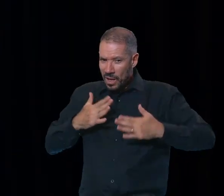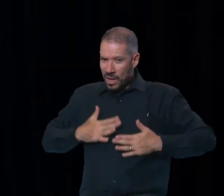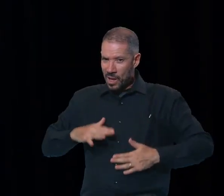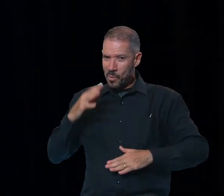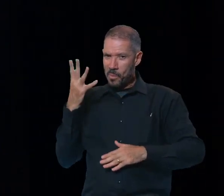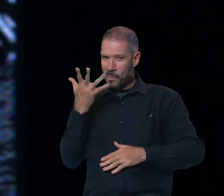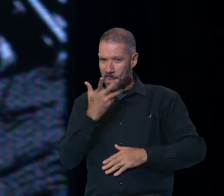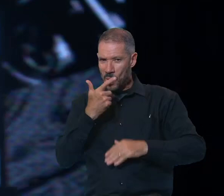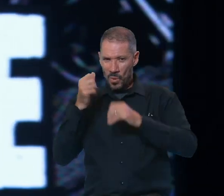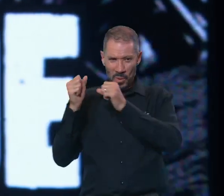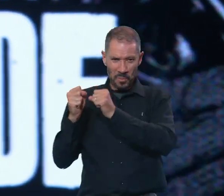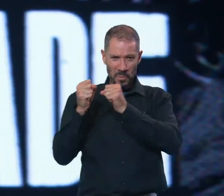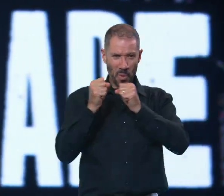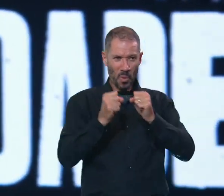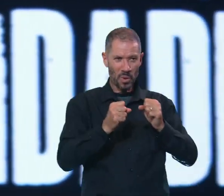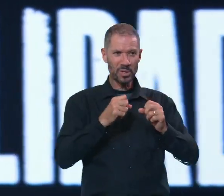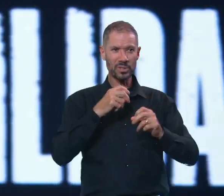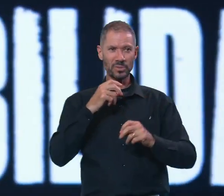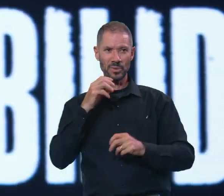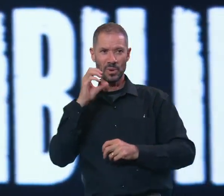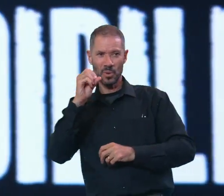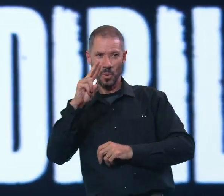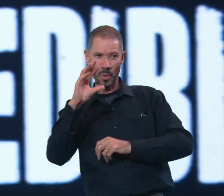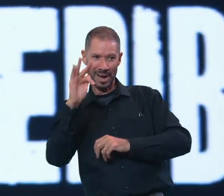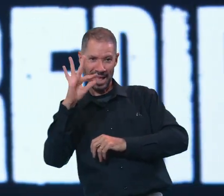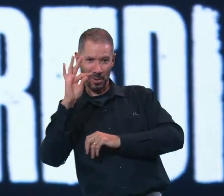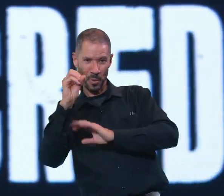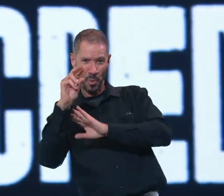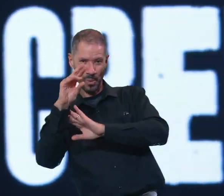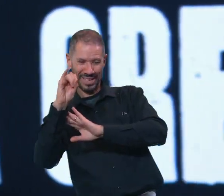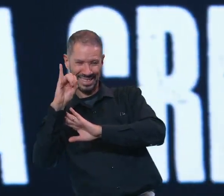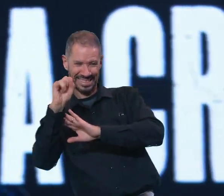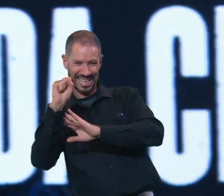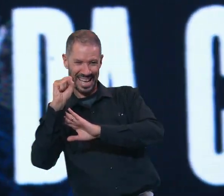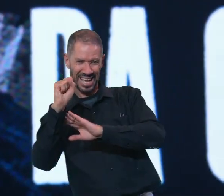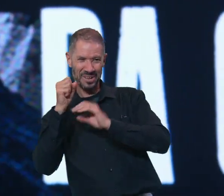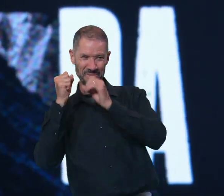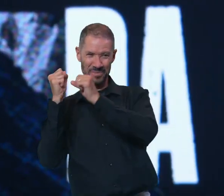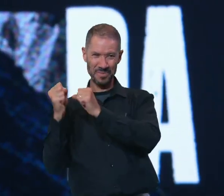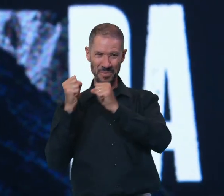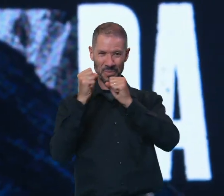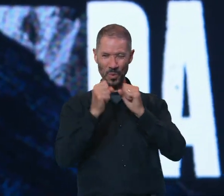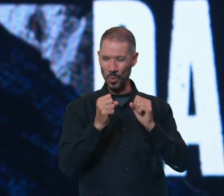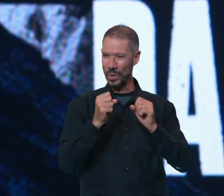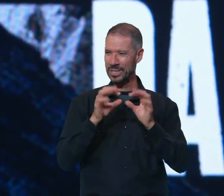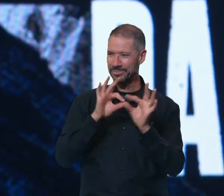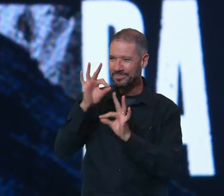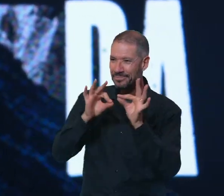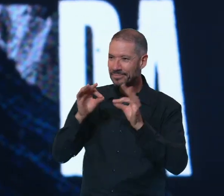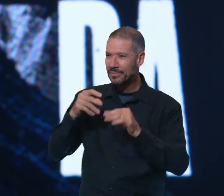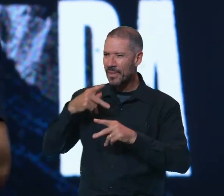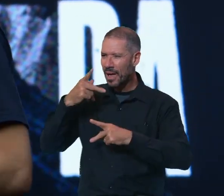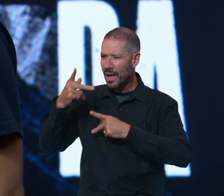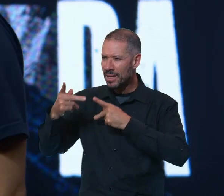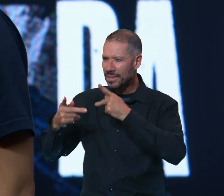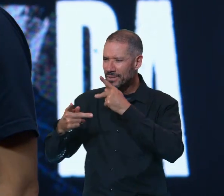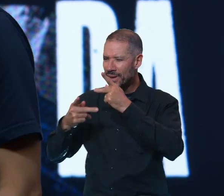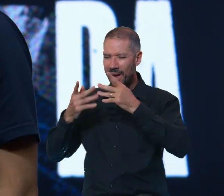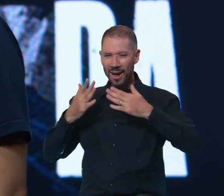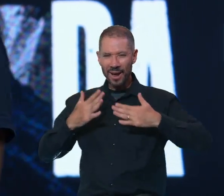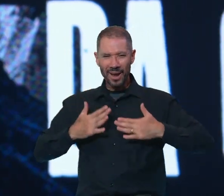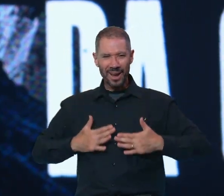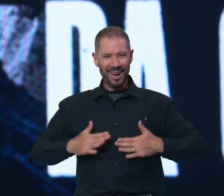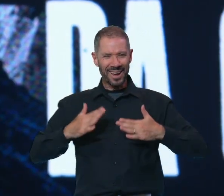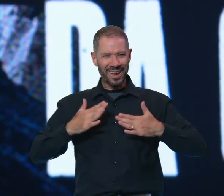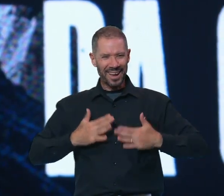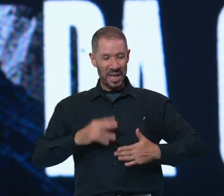né? Você pode fazer oratória, pode começar a criar algumas questões para encontrar caminhos de falar um pouquinho mais devagar, ser compreendido e tudo mais.